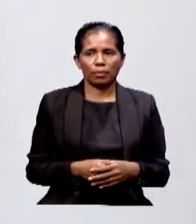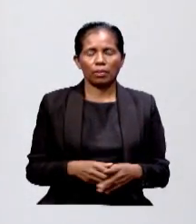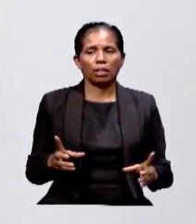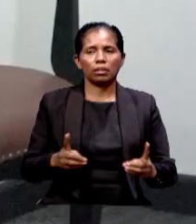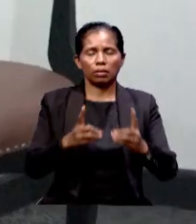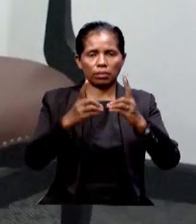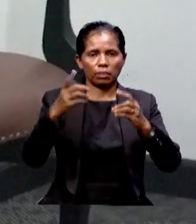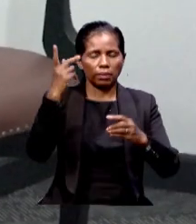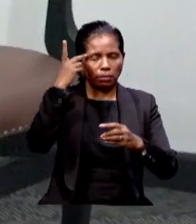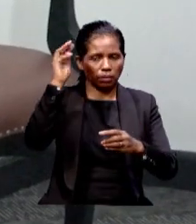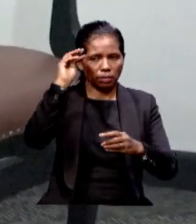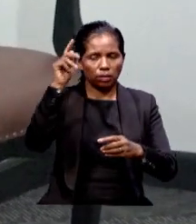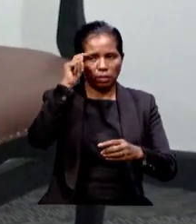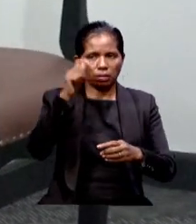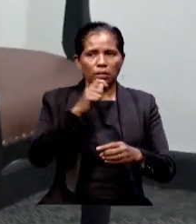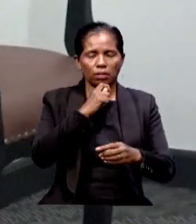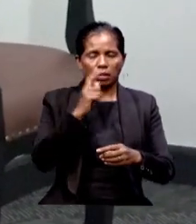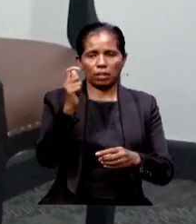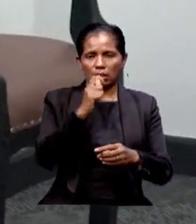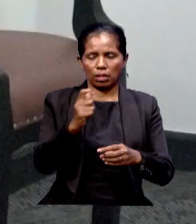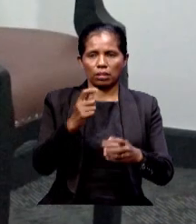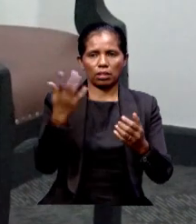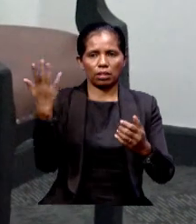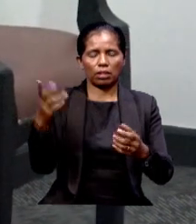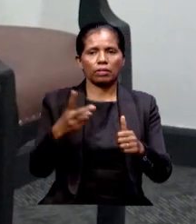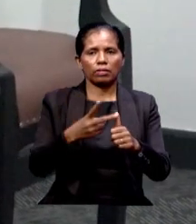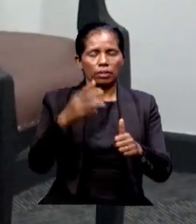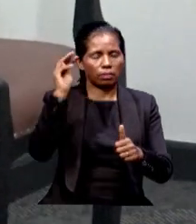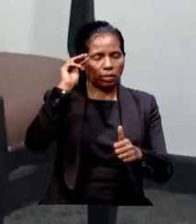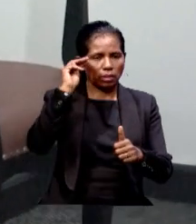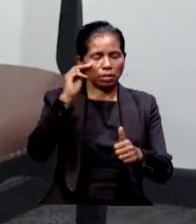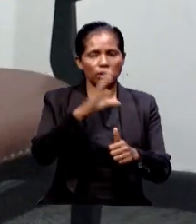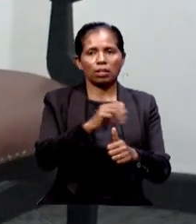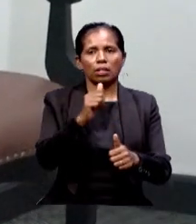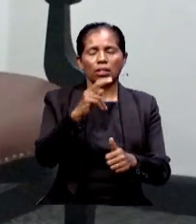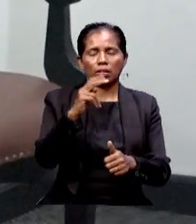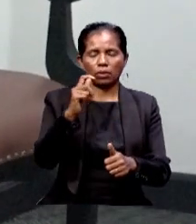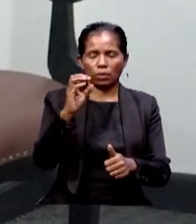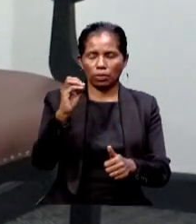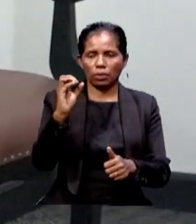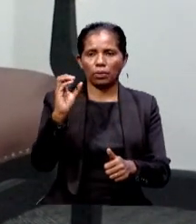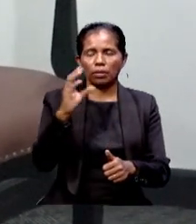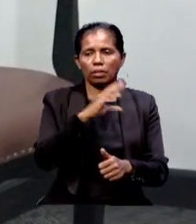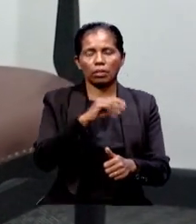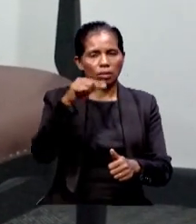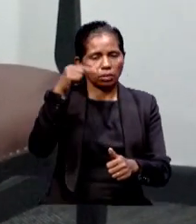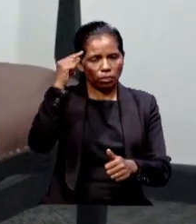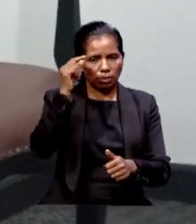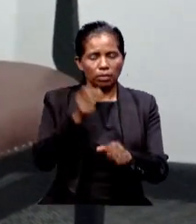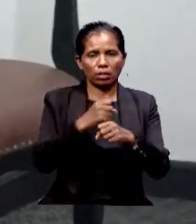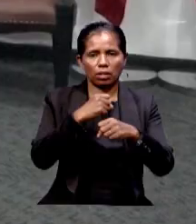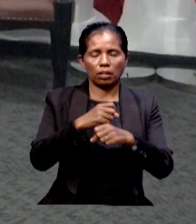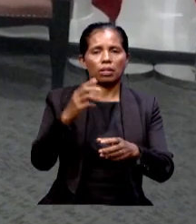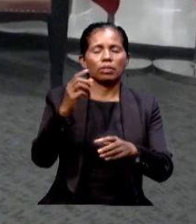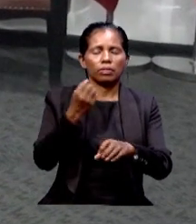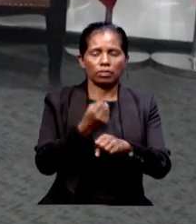sorumalo ao Primeiro-Ministro Tarumatan Ruak e a terçane, Vice-Ministro Finanças Antônio Freitas Ateten, Governo se lança fato da